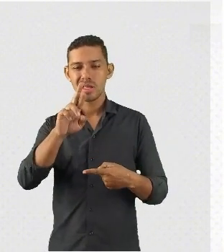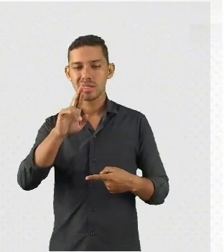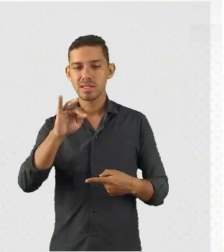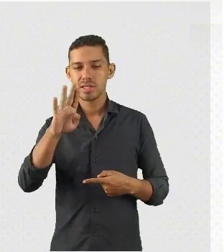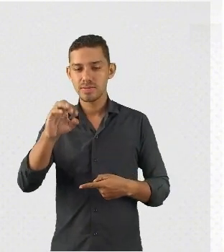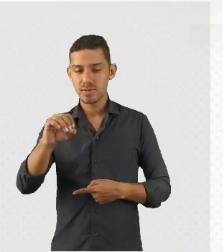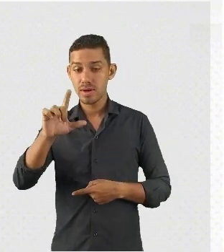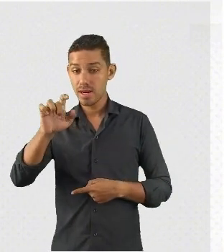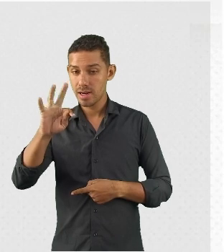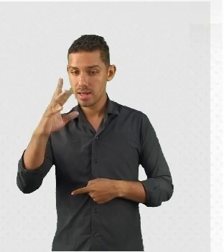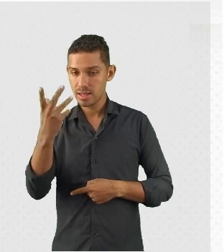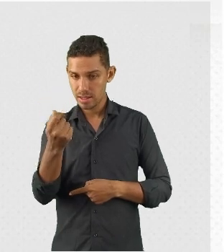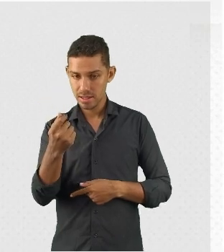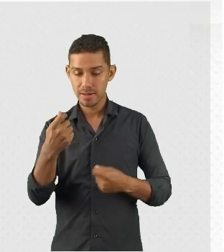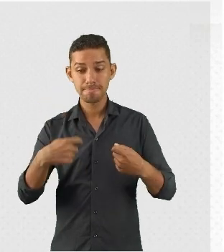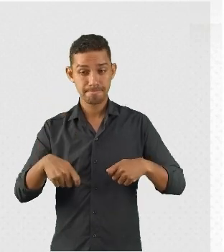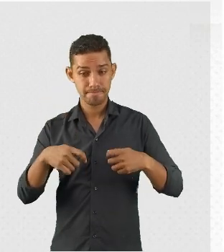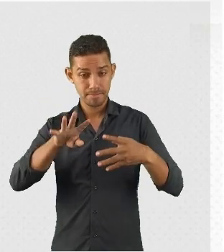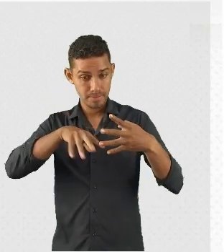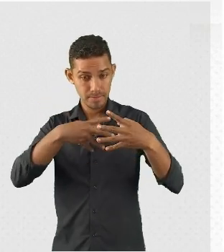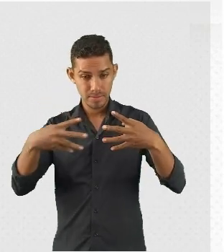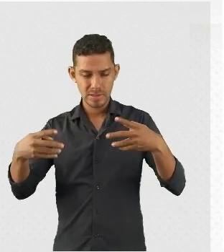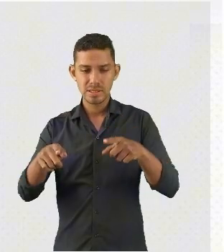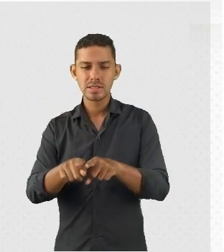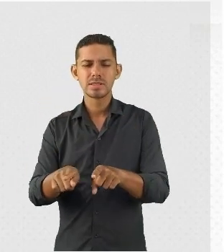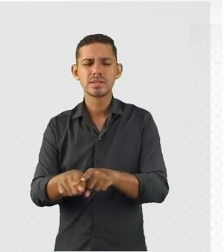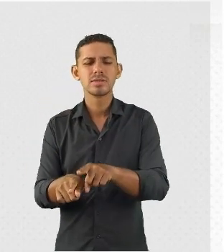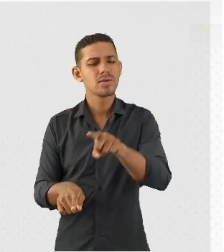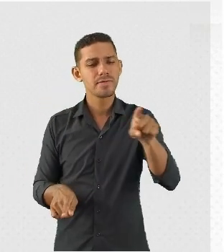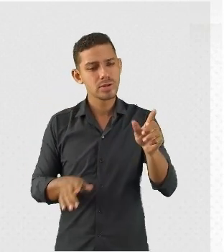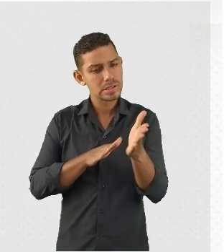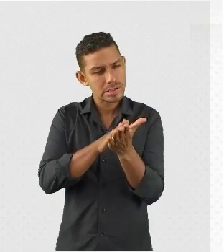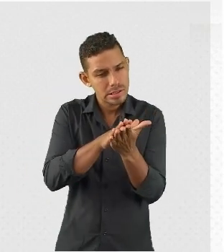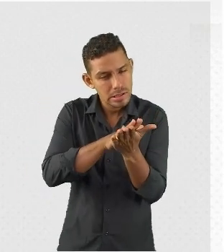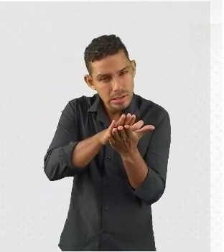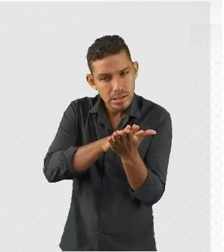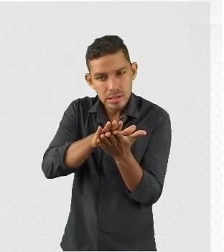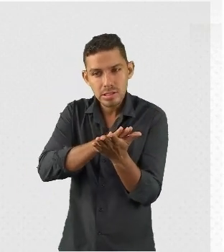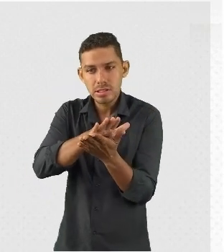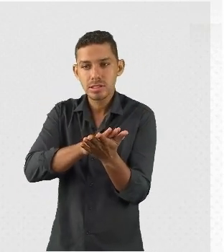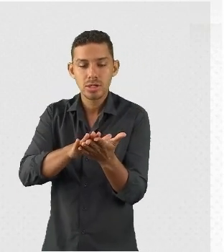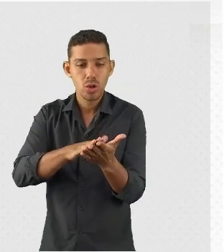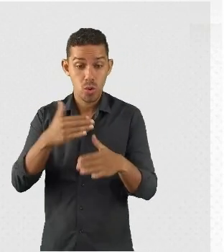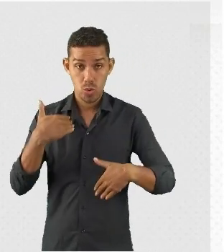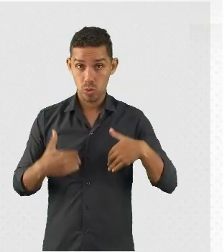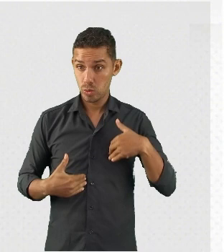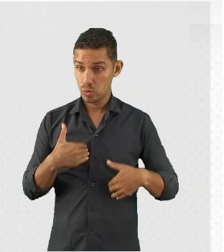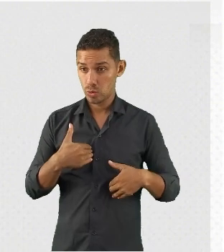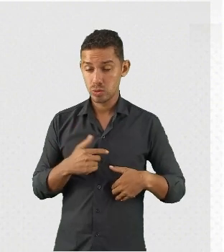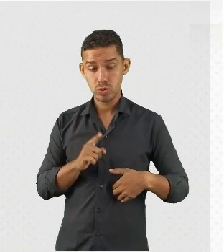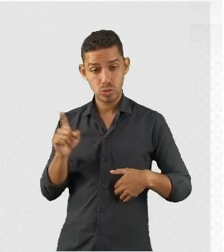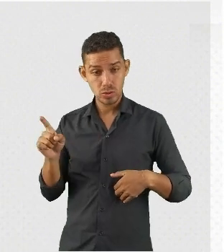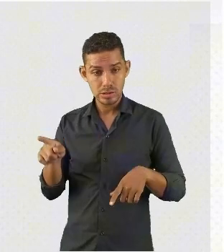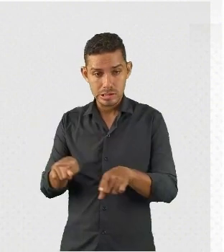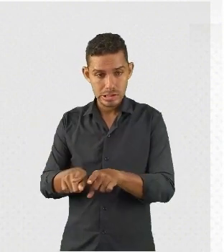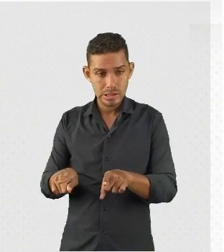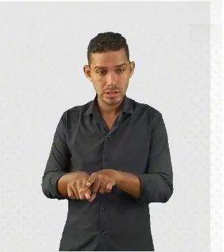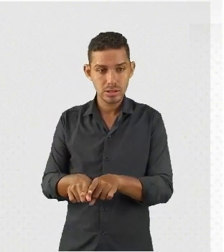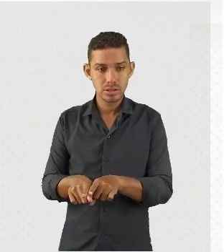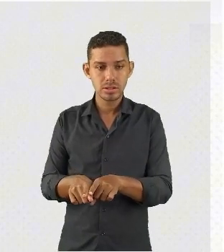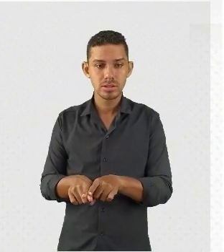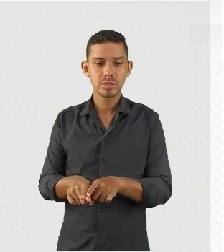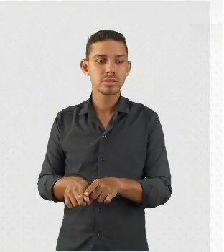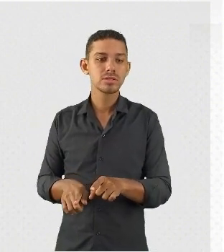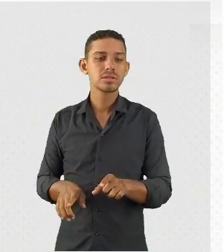seguir. Então, quando você esfrega um corpo no outro, atrita um corpo no outro, vamos chamar assim, um